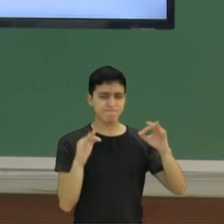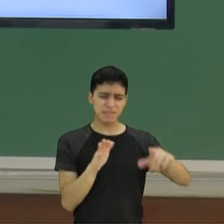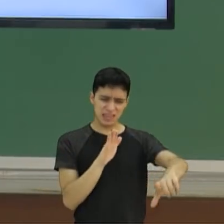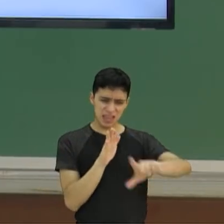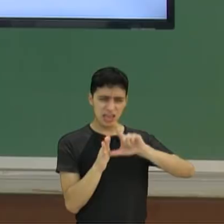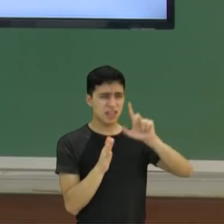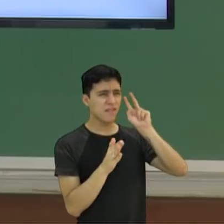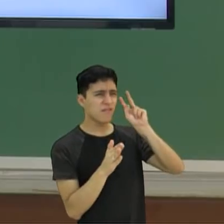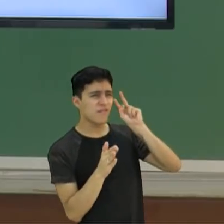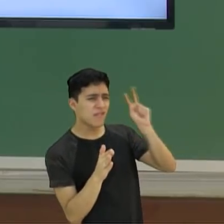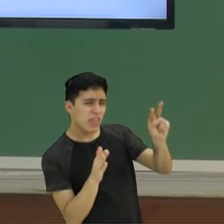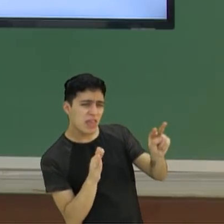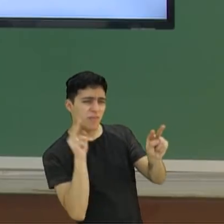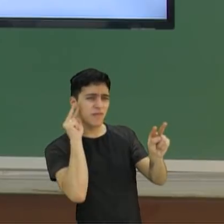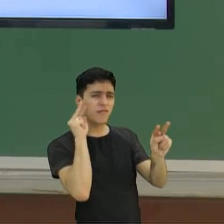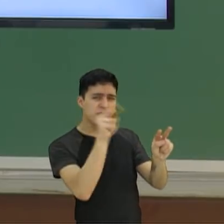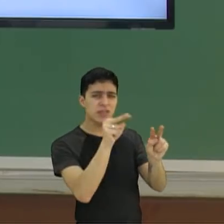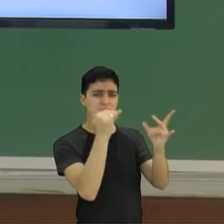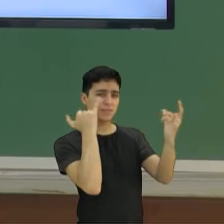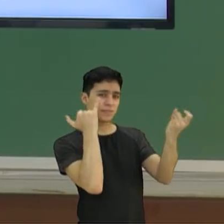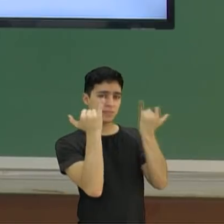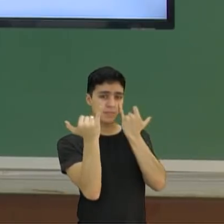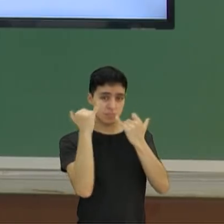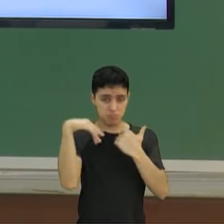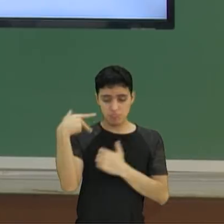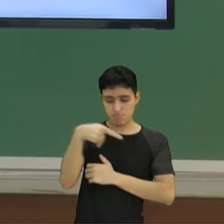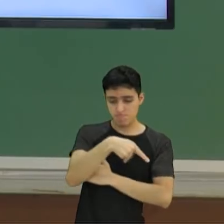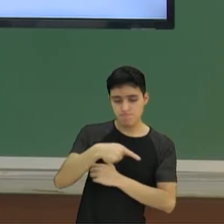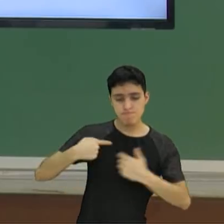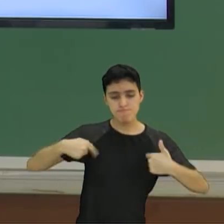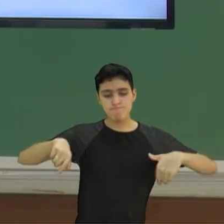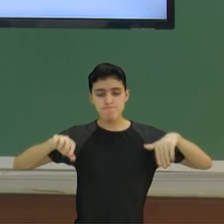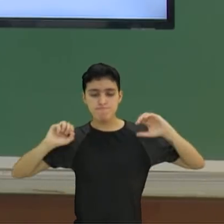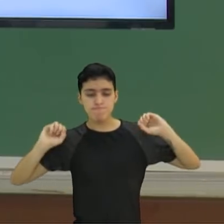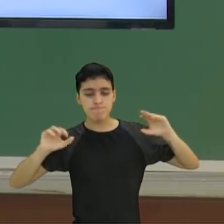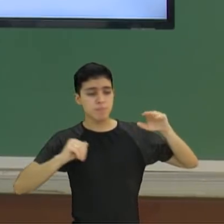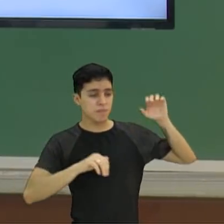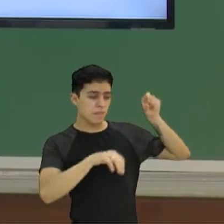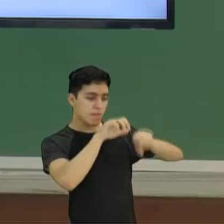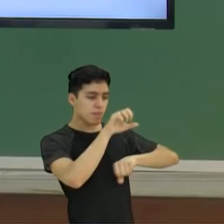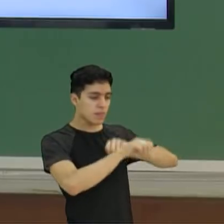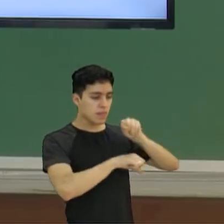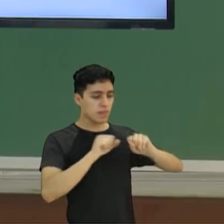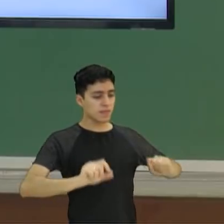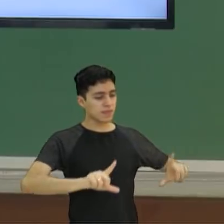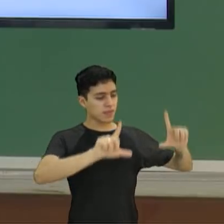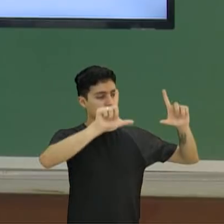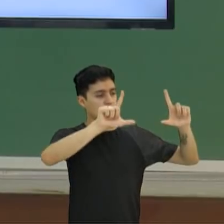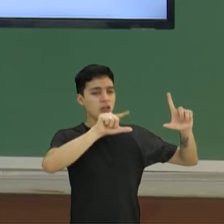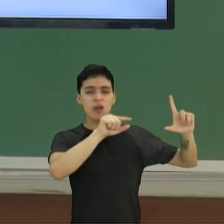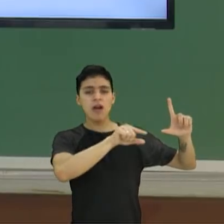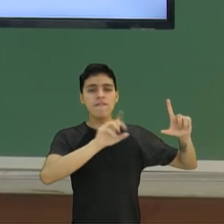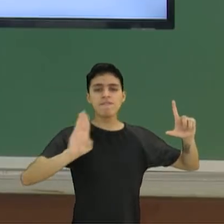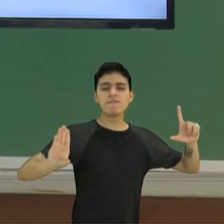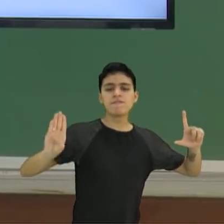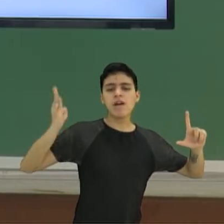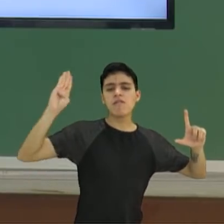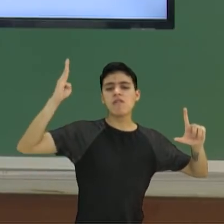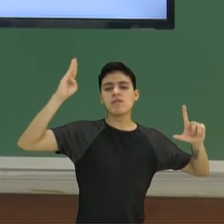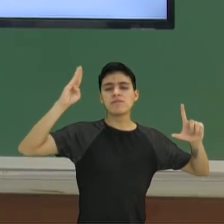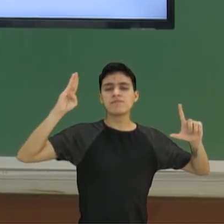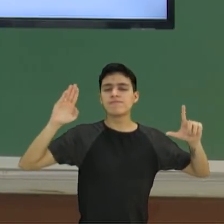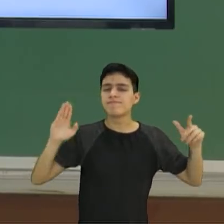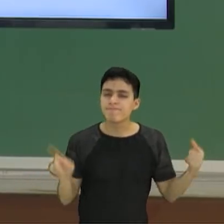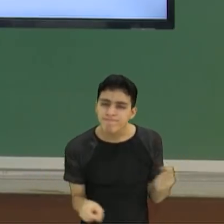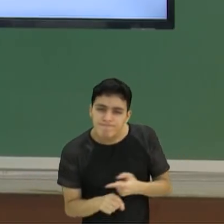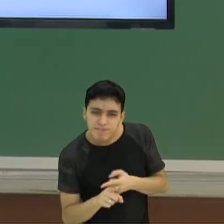já vimos, né? Então, o professor utiliza. Por que ele utiliza as notícias inventadas, as notícias falsas? Porque é